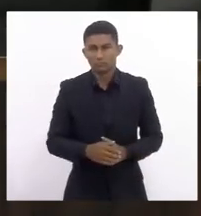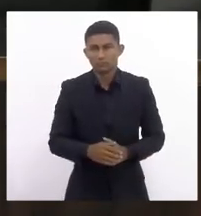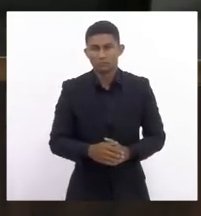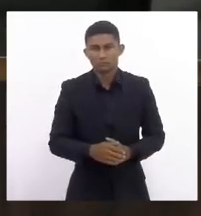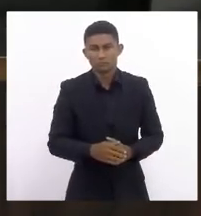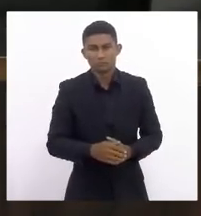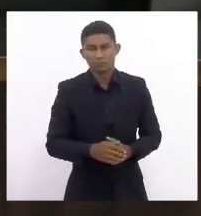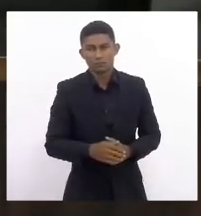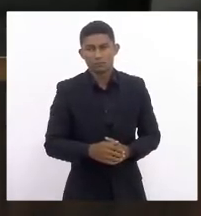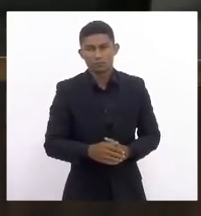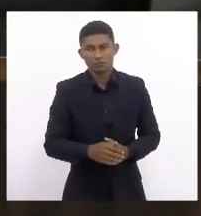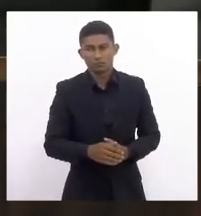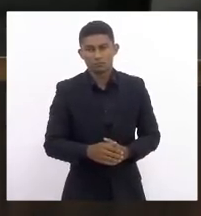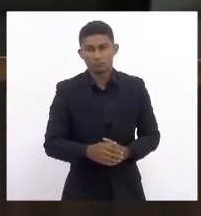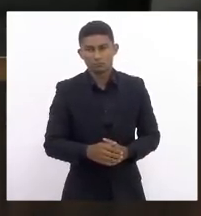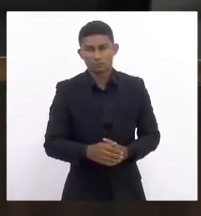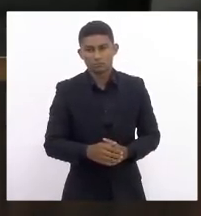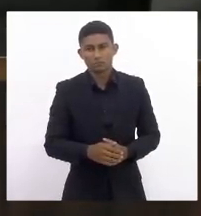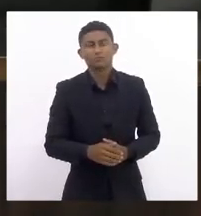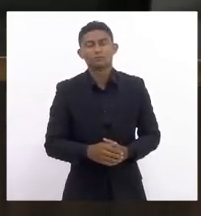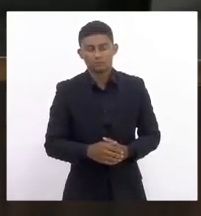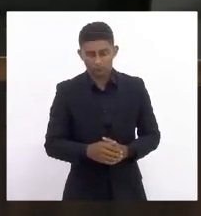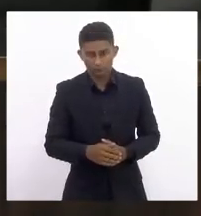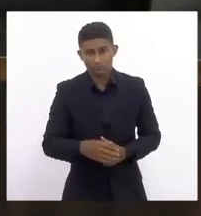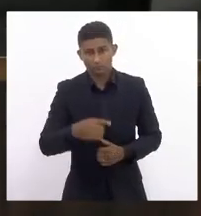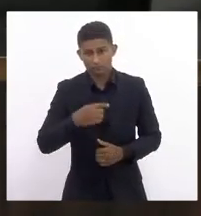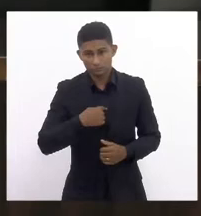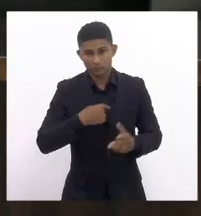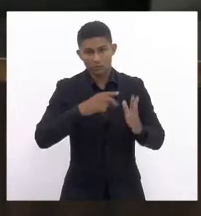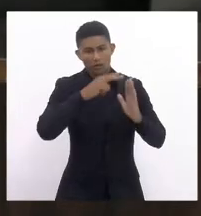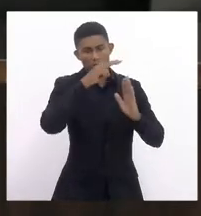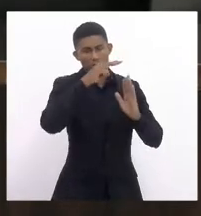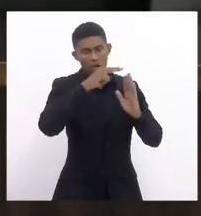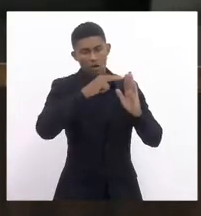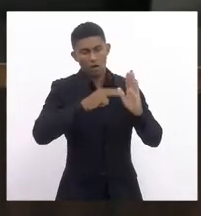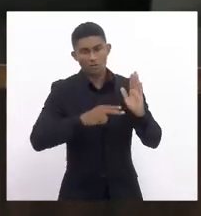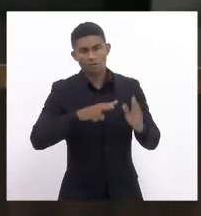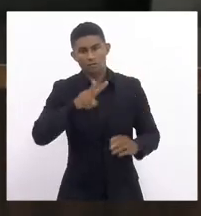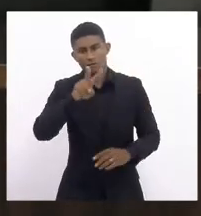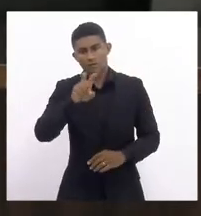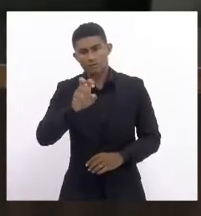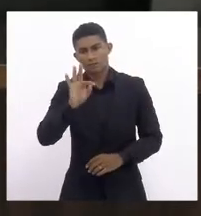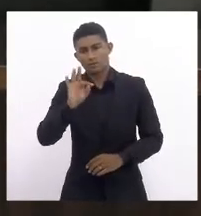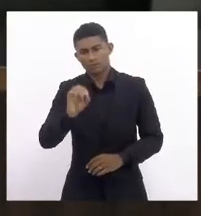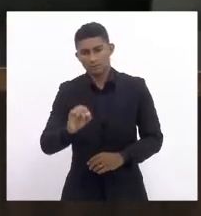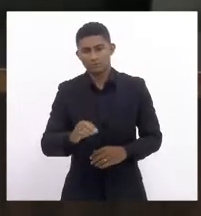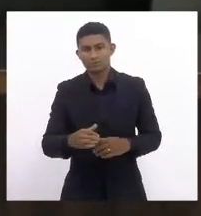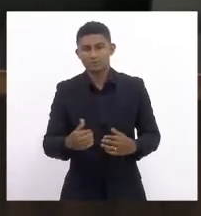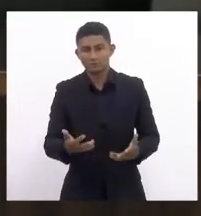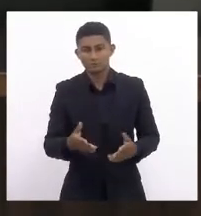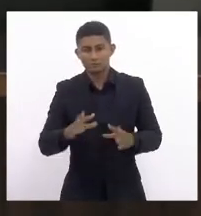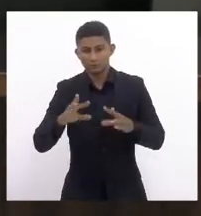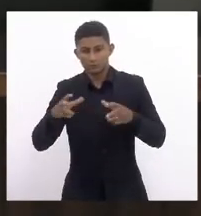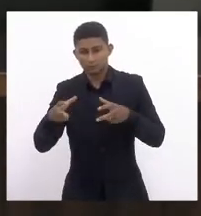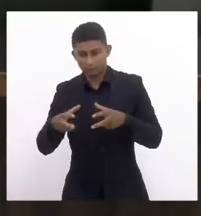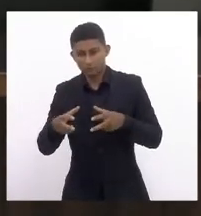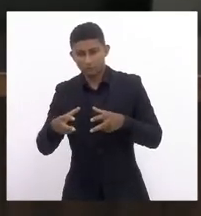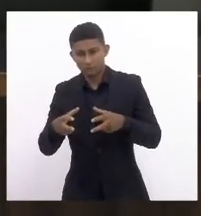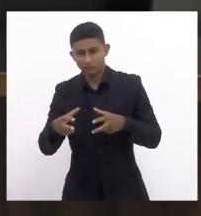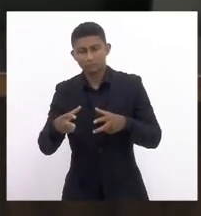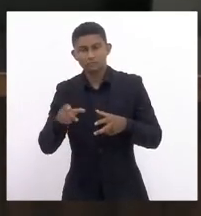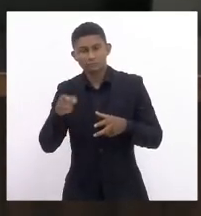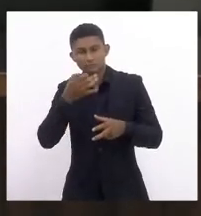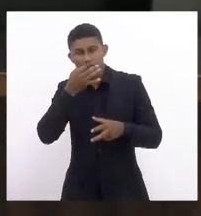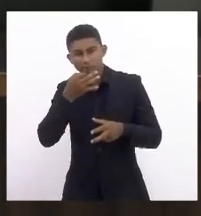Vamos. Eu cantei os vetos, estão acordados pela derrubada. O parecer da comissão foi pela derrubada.